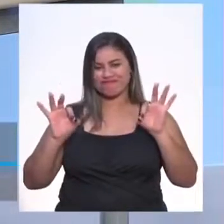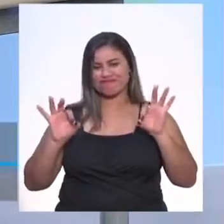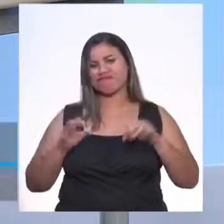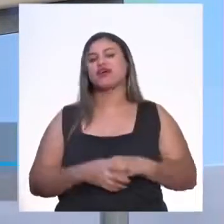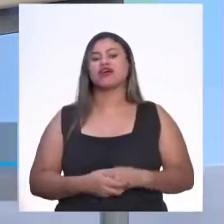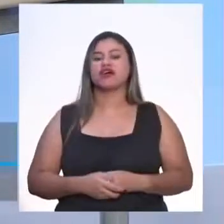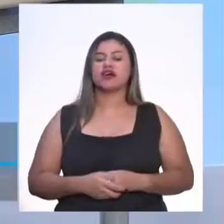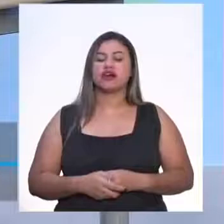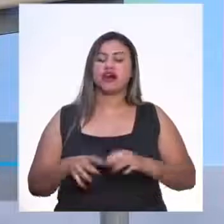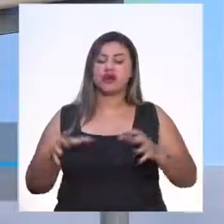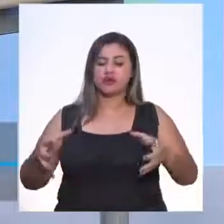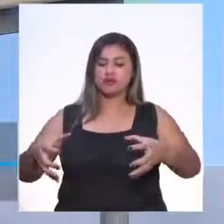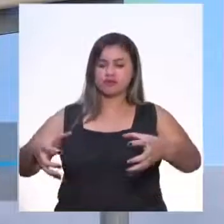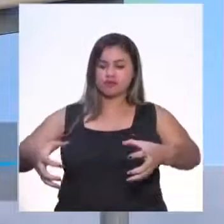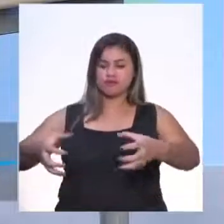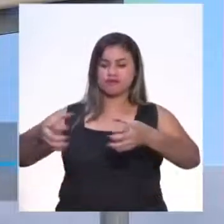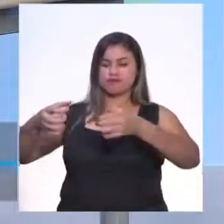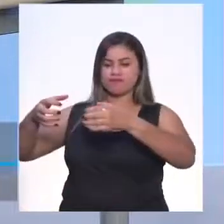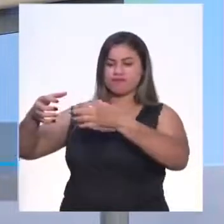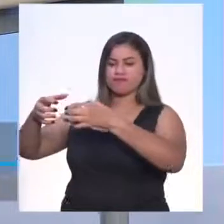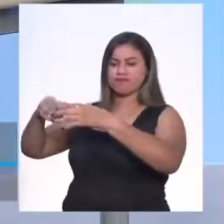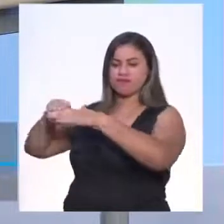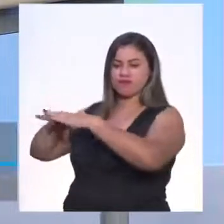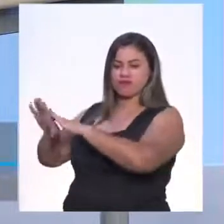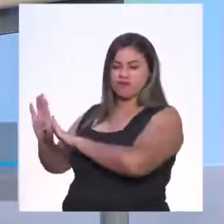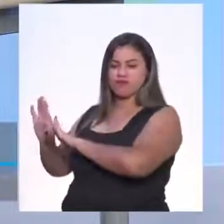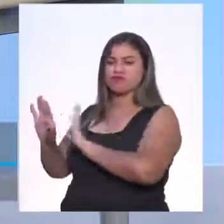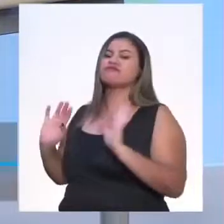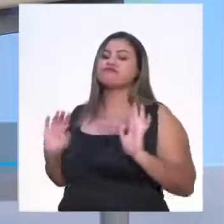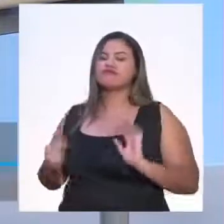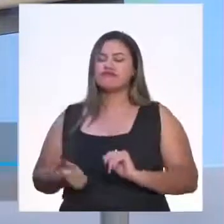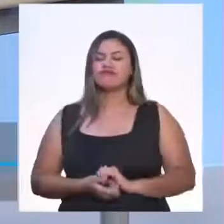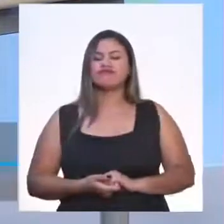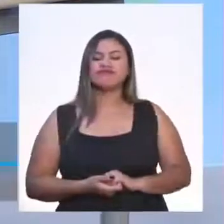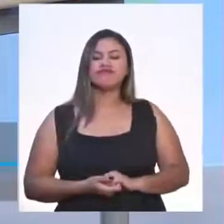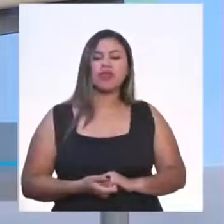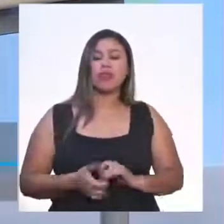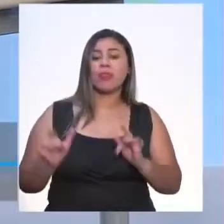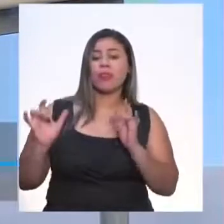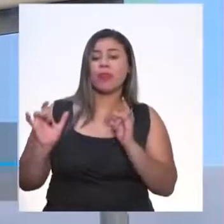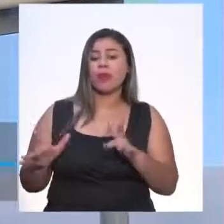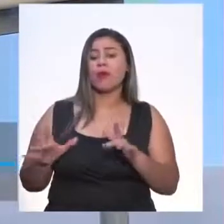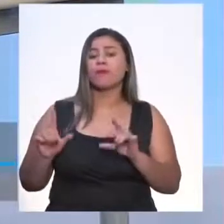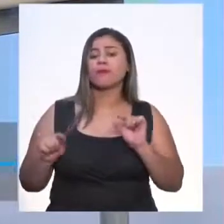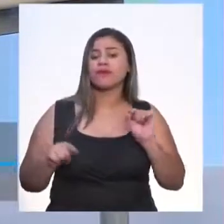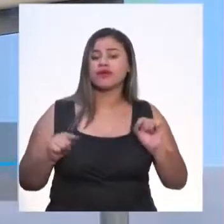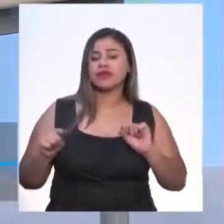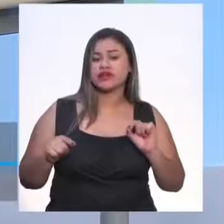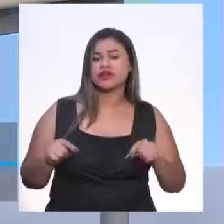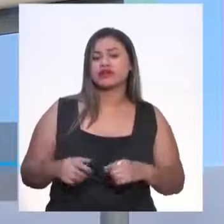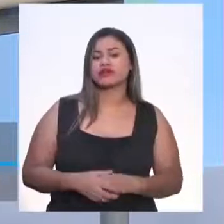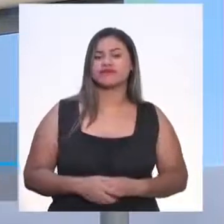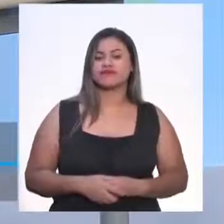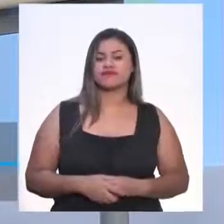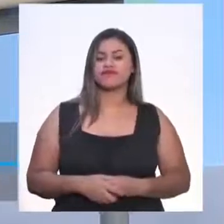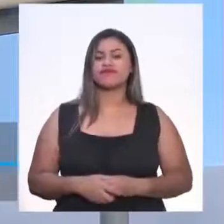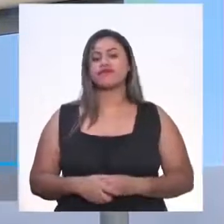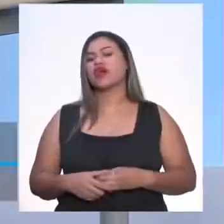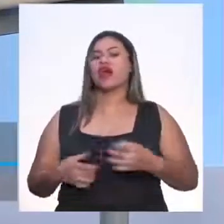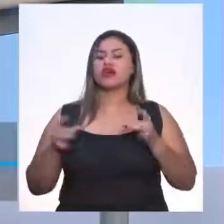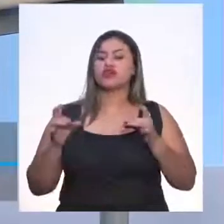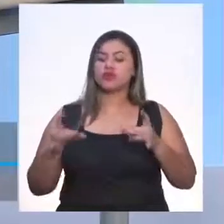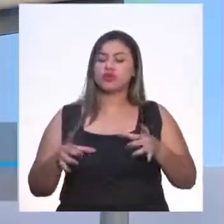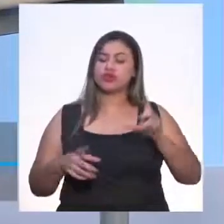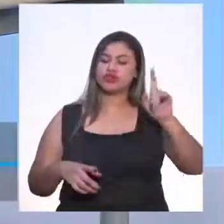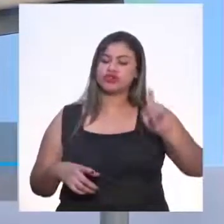que eu vou fazer? Eu retiro. Então, retiro aqui os 3x. O que sobrou desse lado? X e desse lado 5. Se